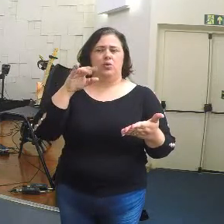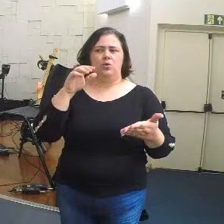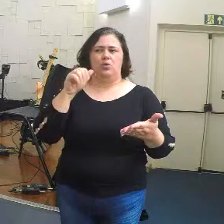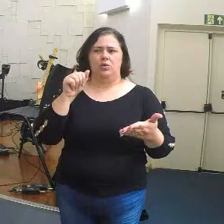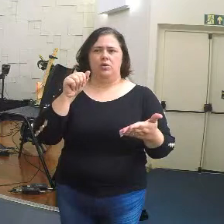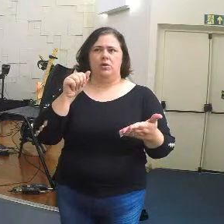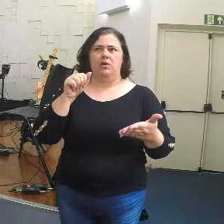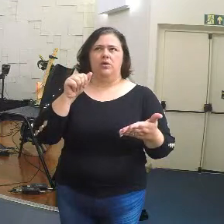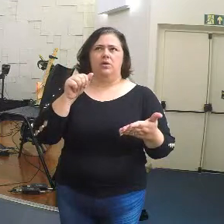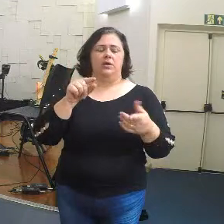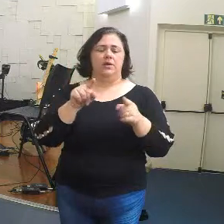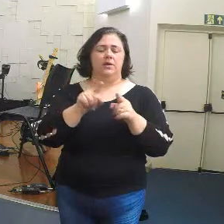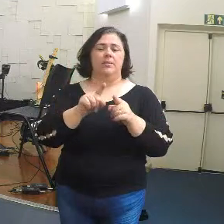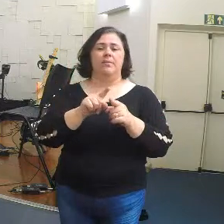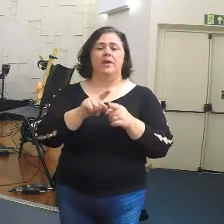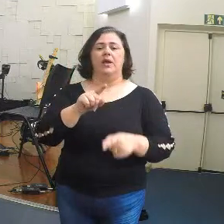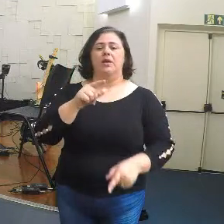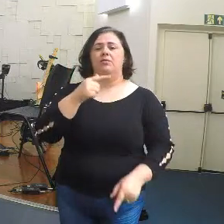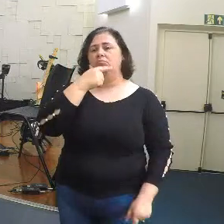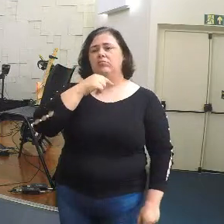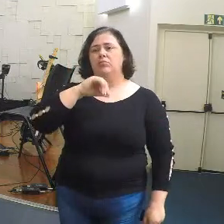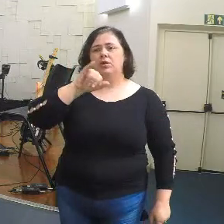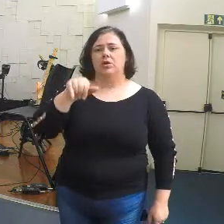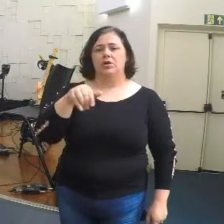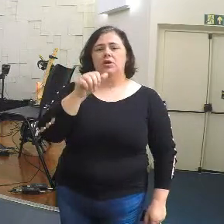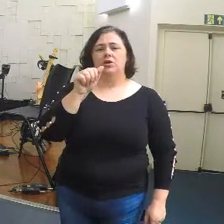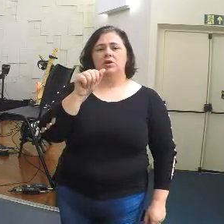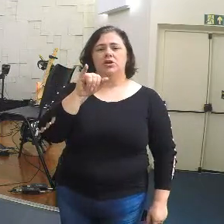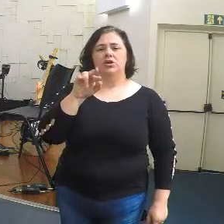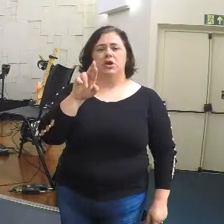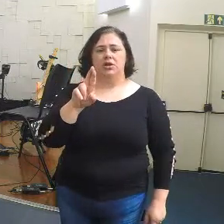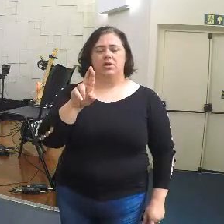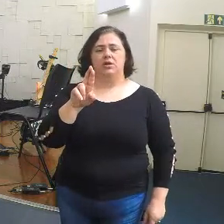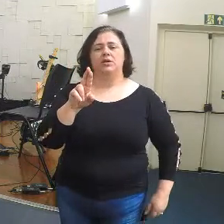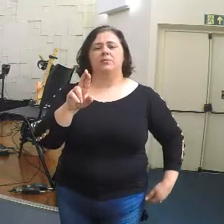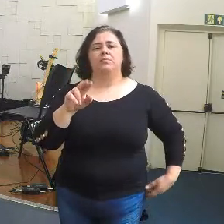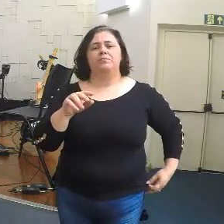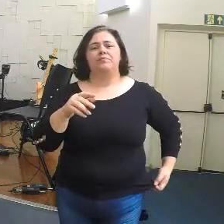os pais do pastor Tarcísio, o Hudson Henrique, agradecendo pelo culto ao Senhor.